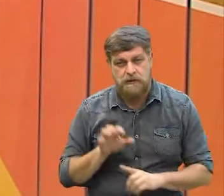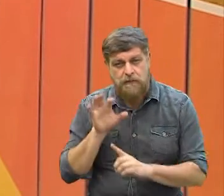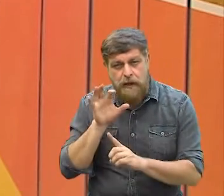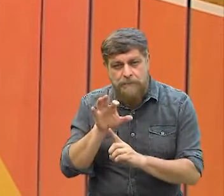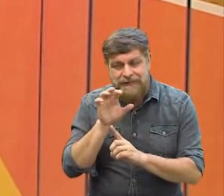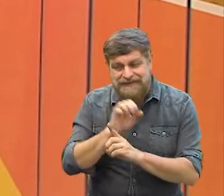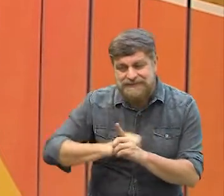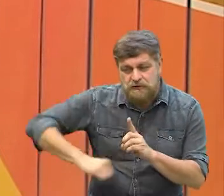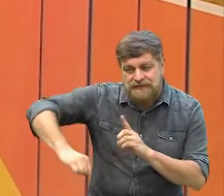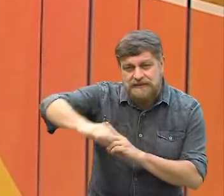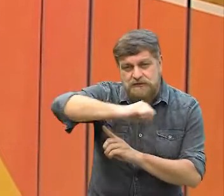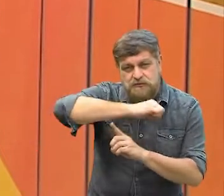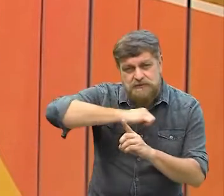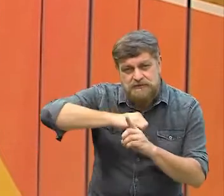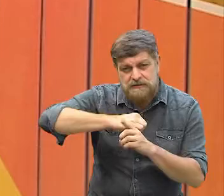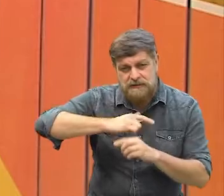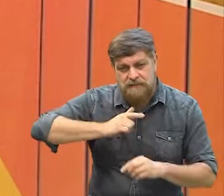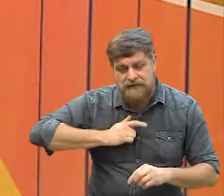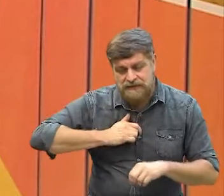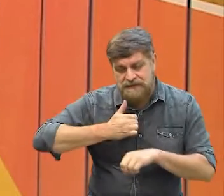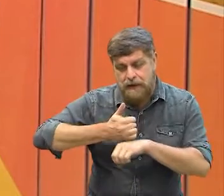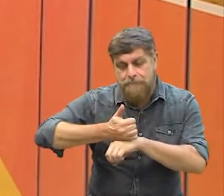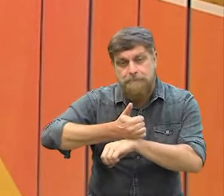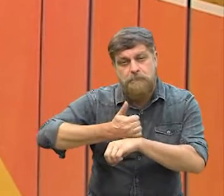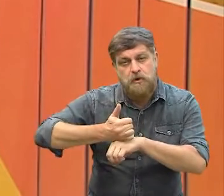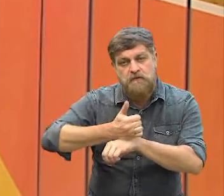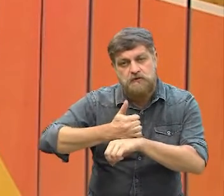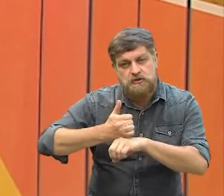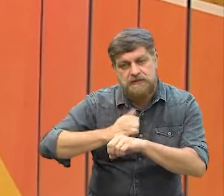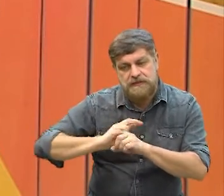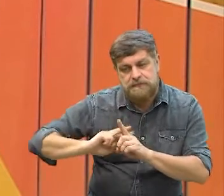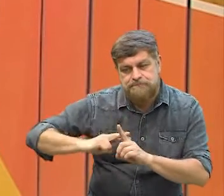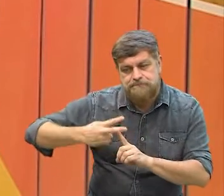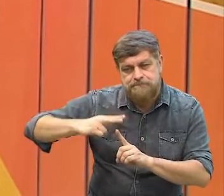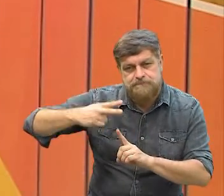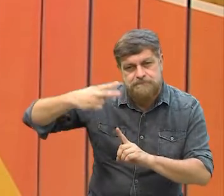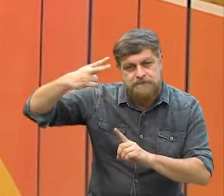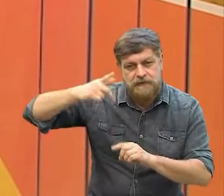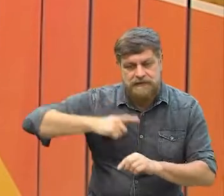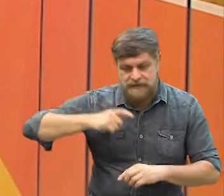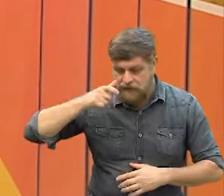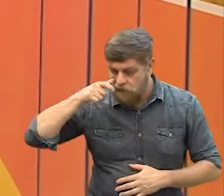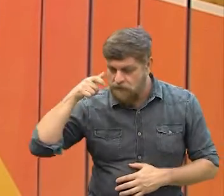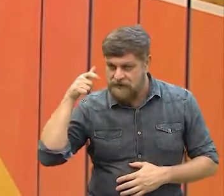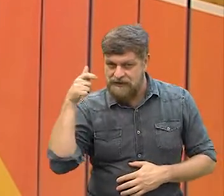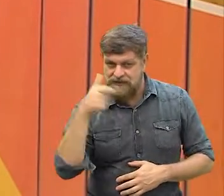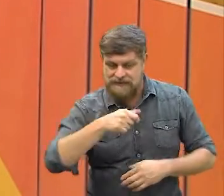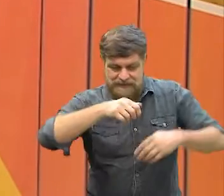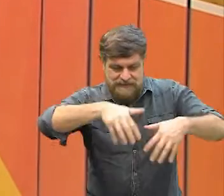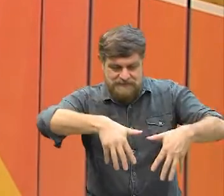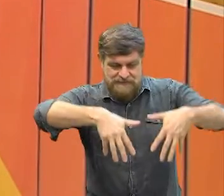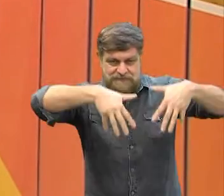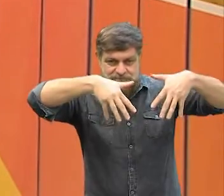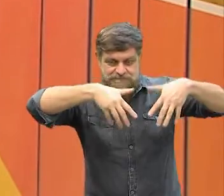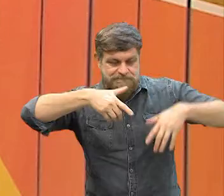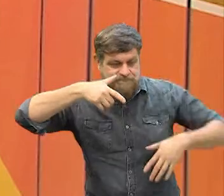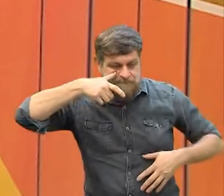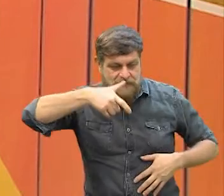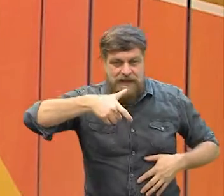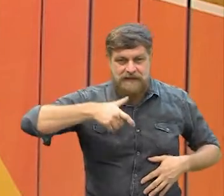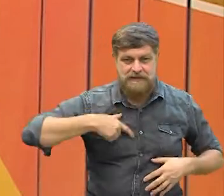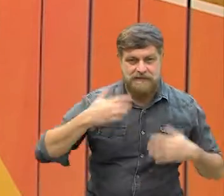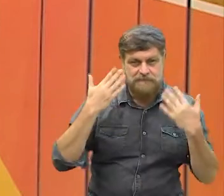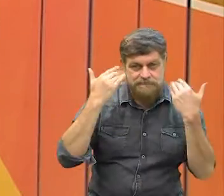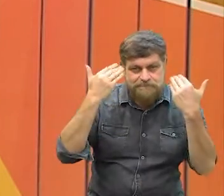da sociedade para que se profissionalize e ela entre com interesse, assista às partidas, porque daí vem